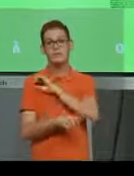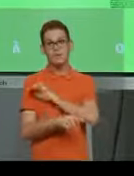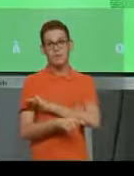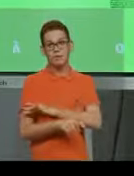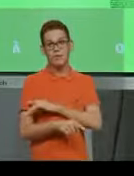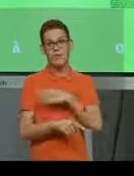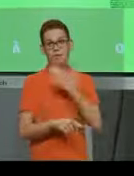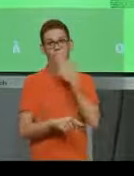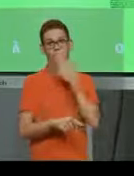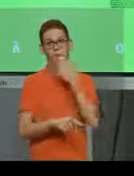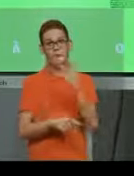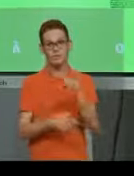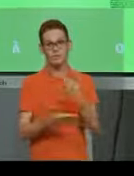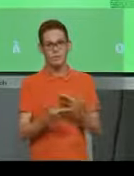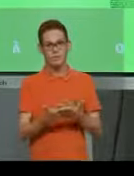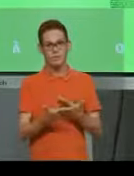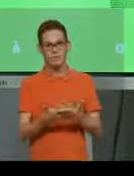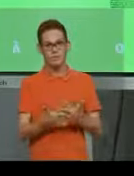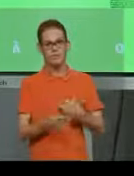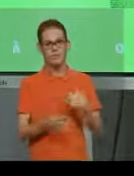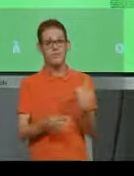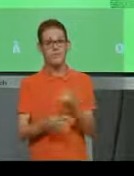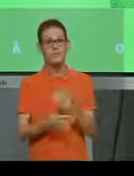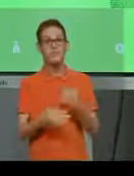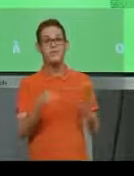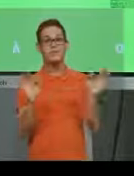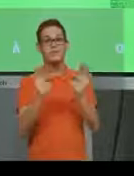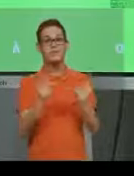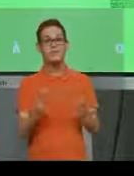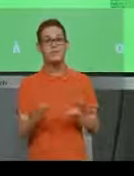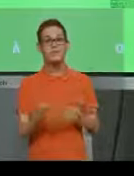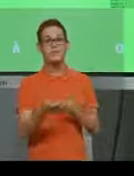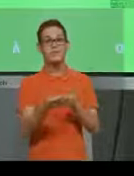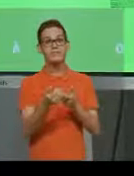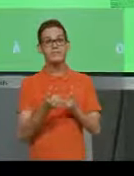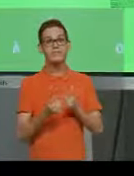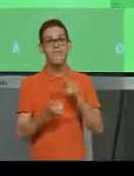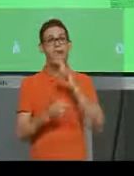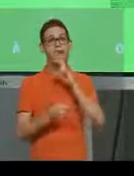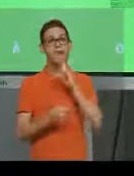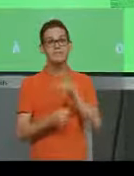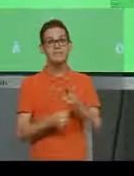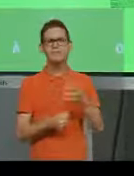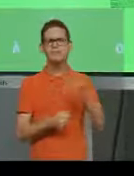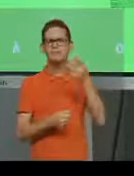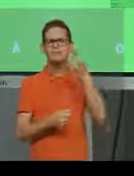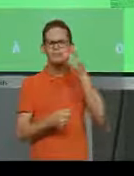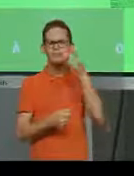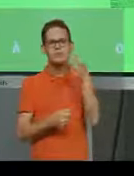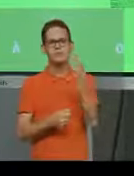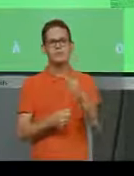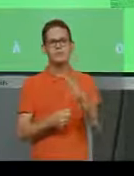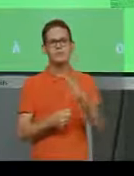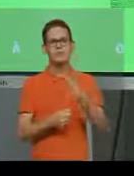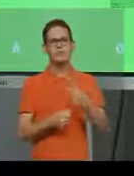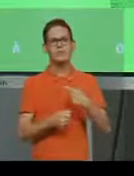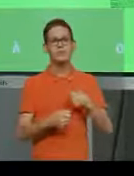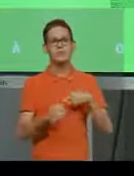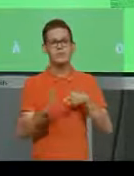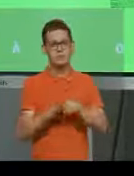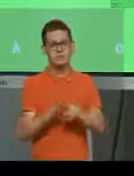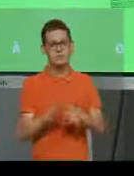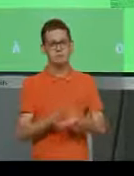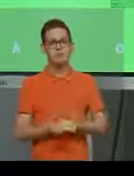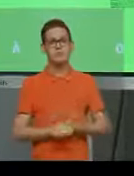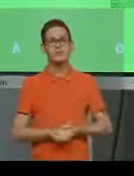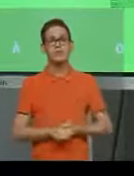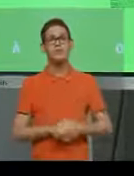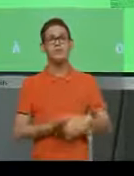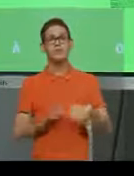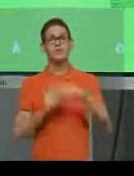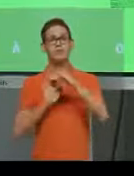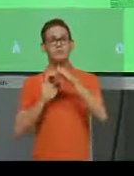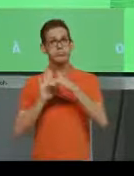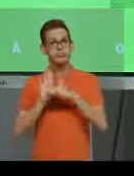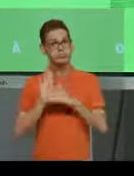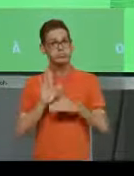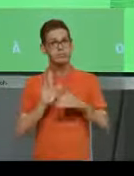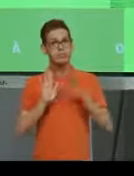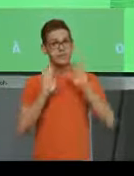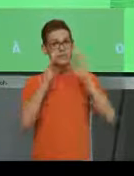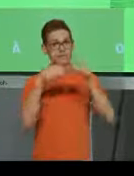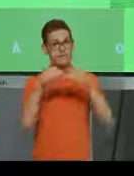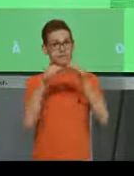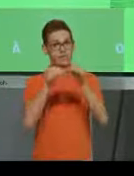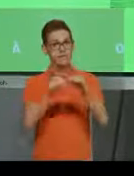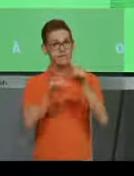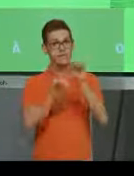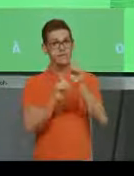estuda. Nós vamos ficar muito felizes de responder ao vivo a sua pergunta. Lembrando que a programação completa do Se